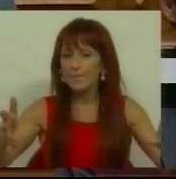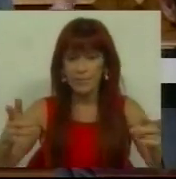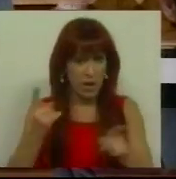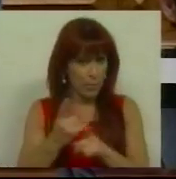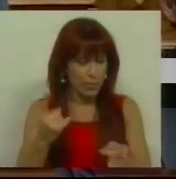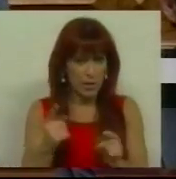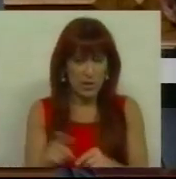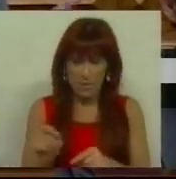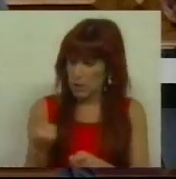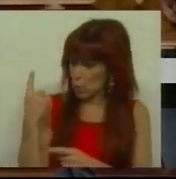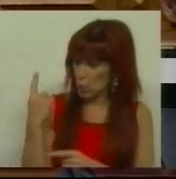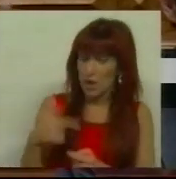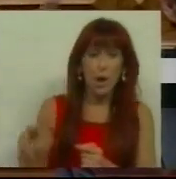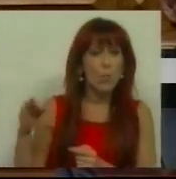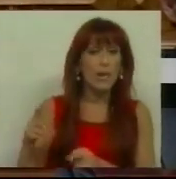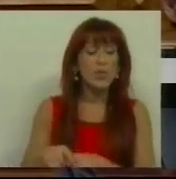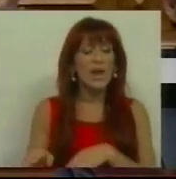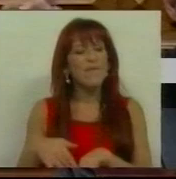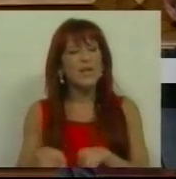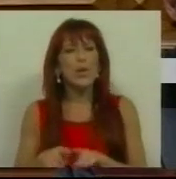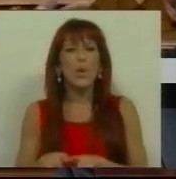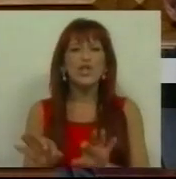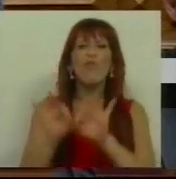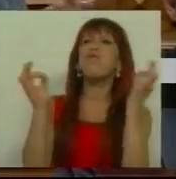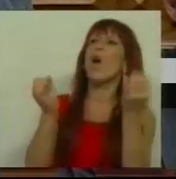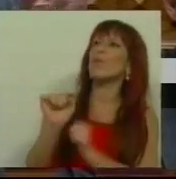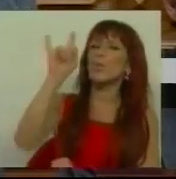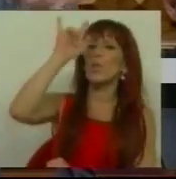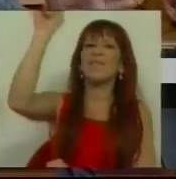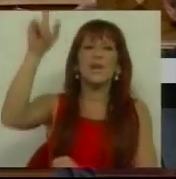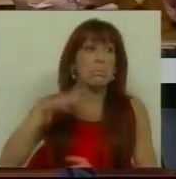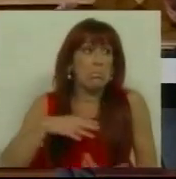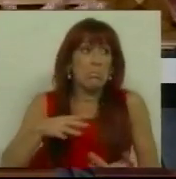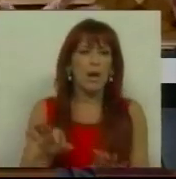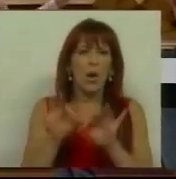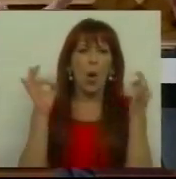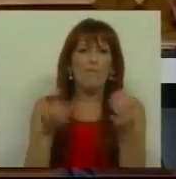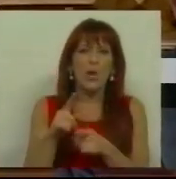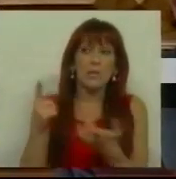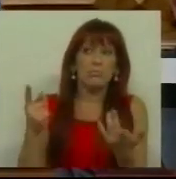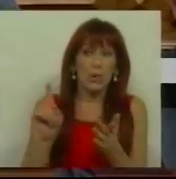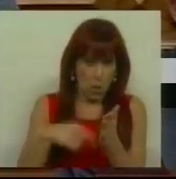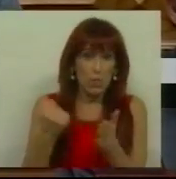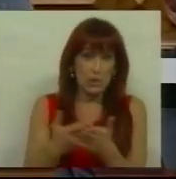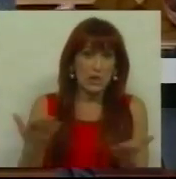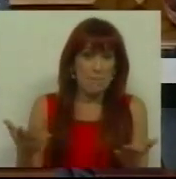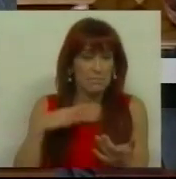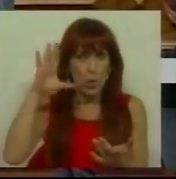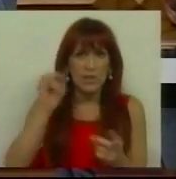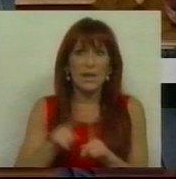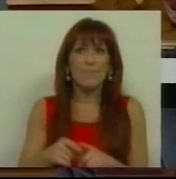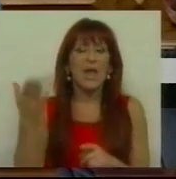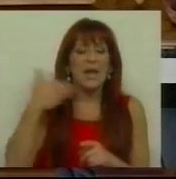É porque há um mês o PS andava a fazer o seu fórum de ideias. Não sei se esse fórum já foi concluído. Há